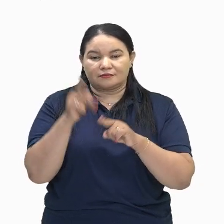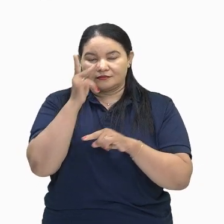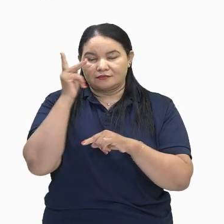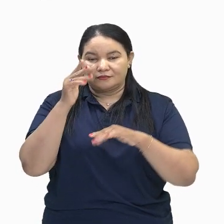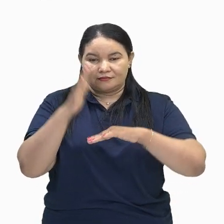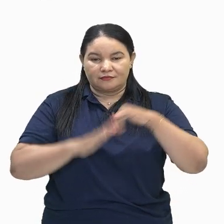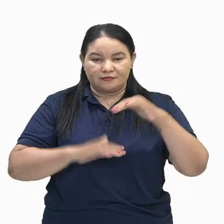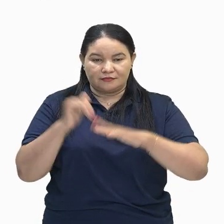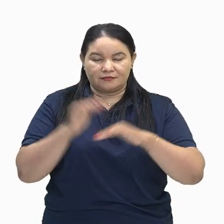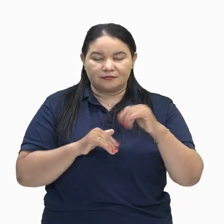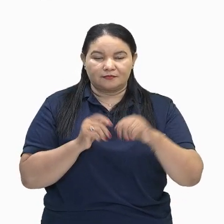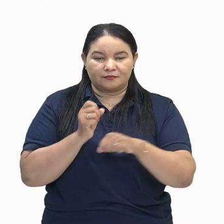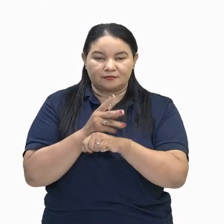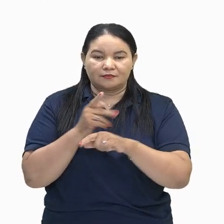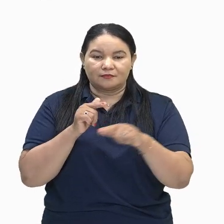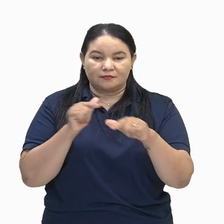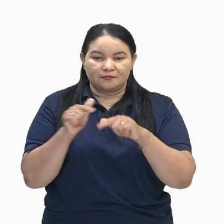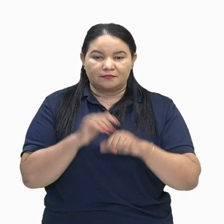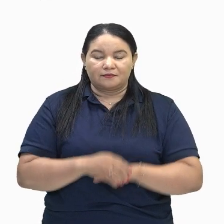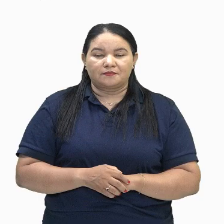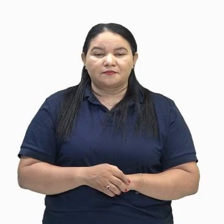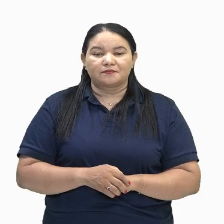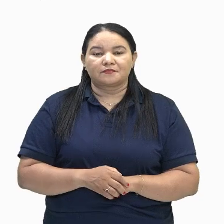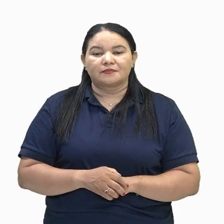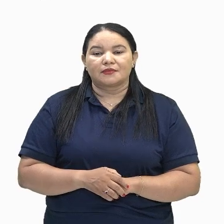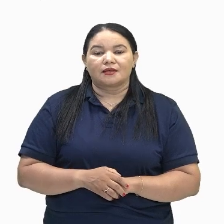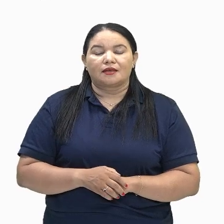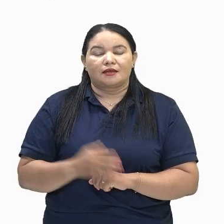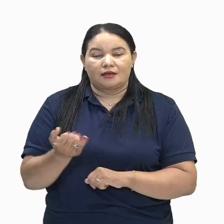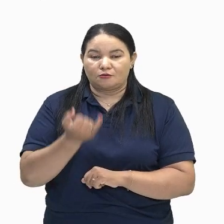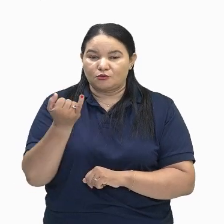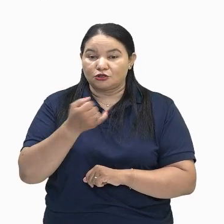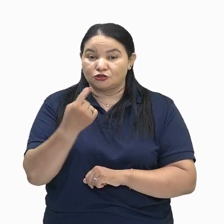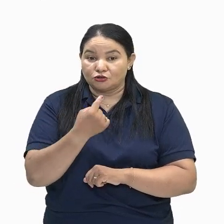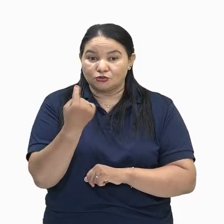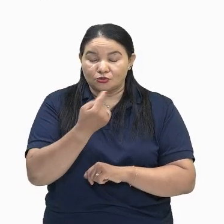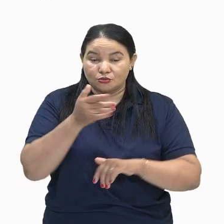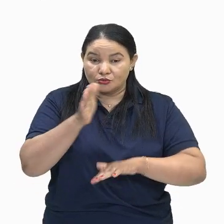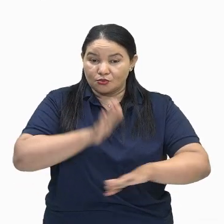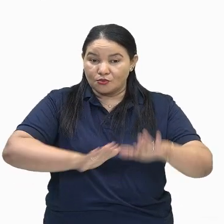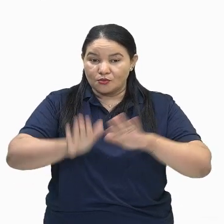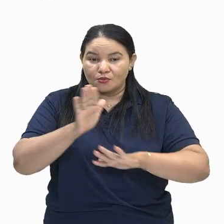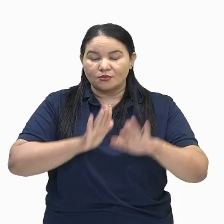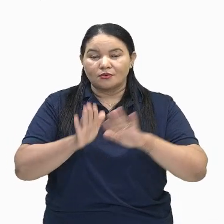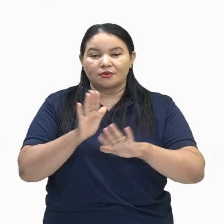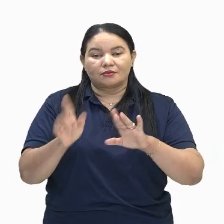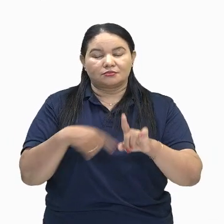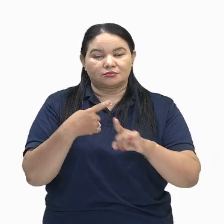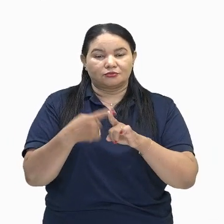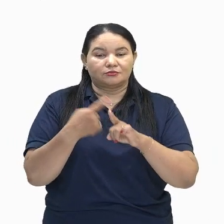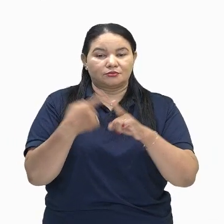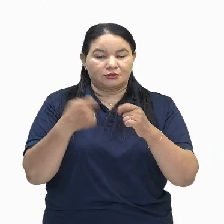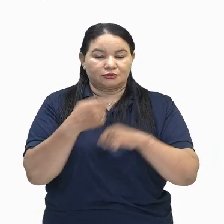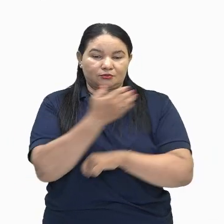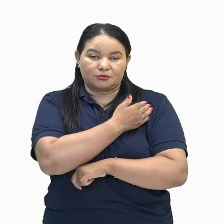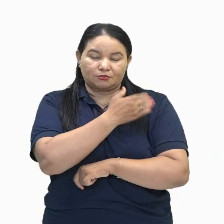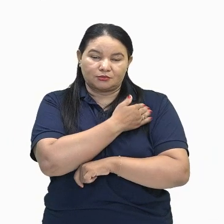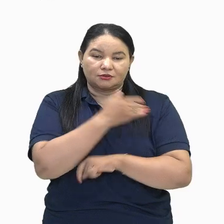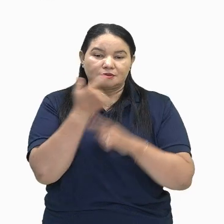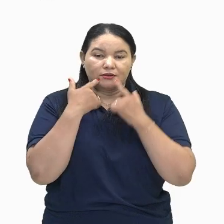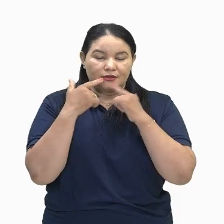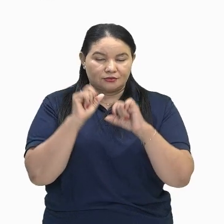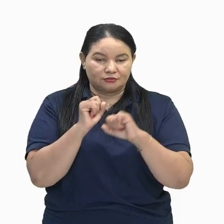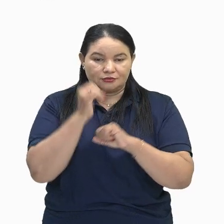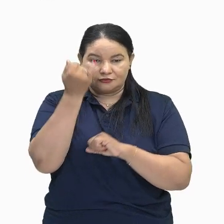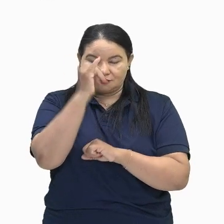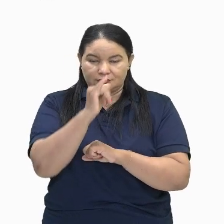contratado. Então, é importante nós termos o cuidado, né, de não cometermos o preconceito linguístico contra